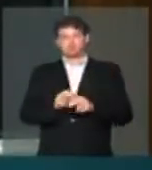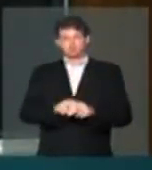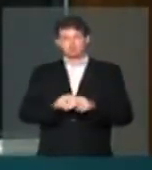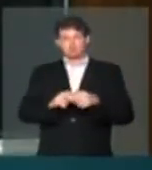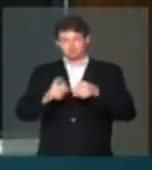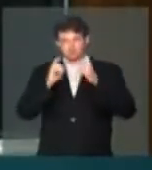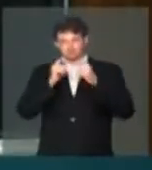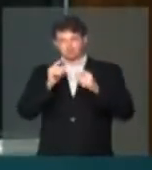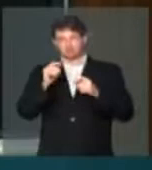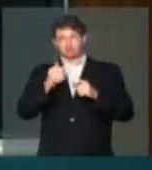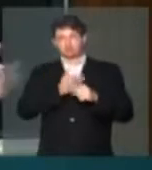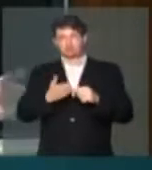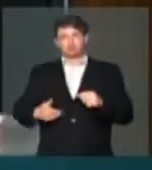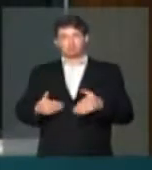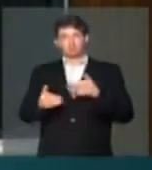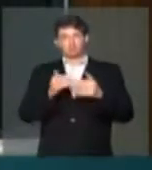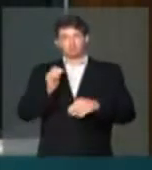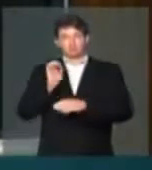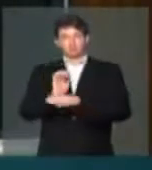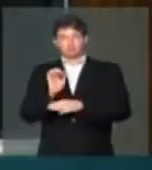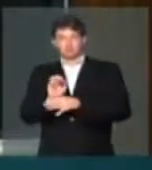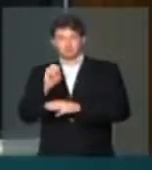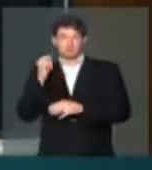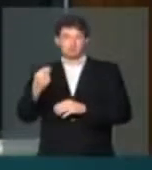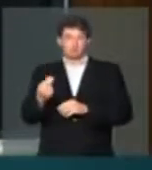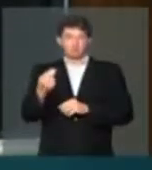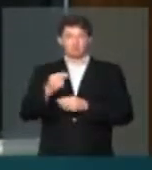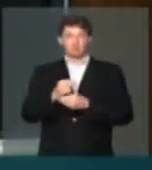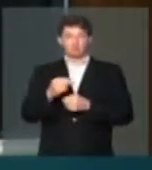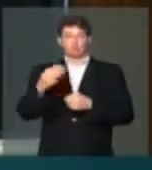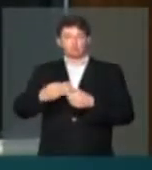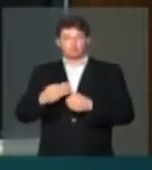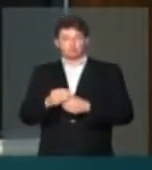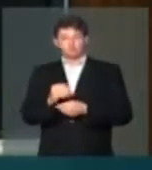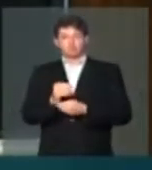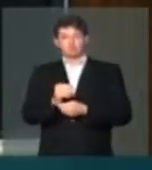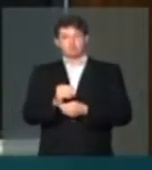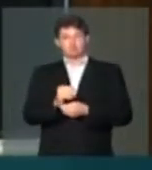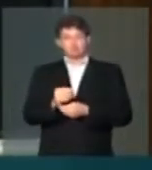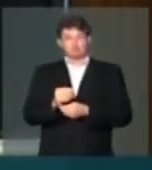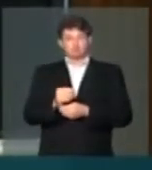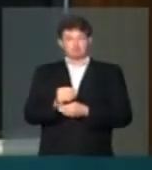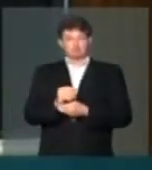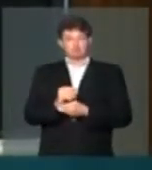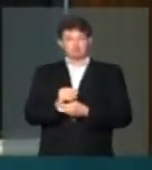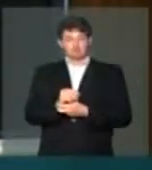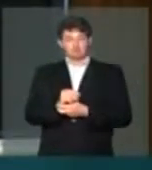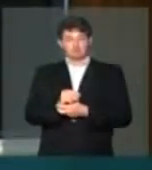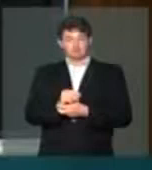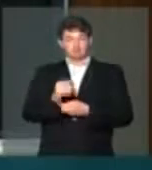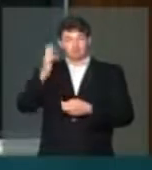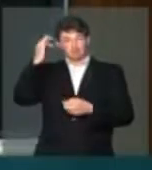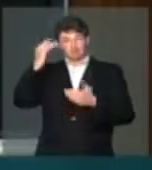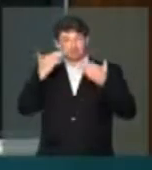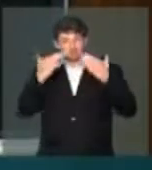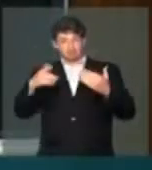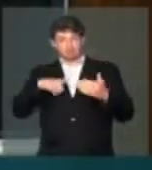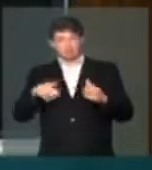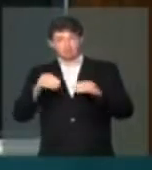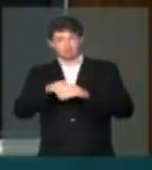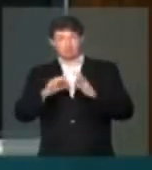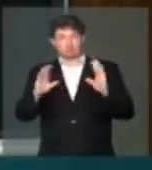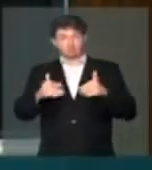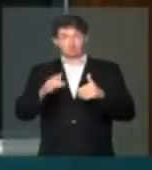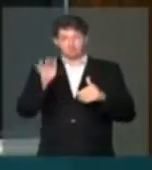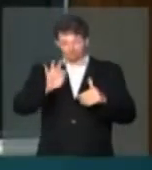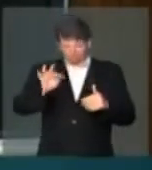gestão pública, seja na esfera estadual ou seja na esfera municipal. Amanhã estaremos apresentando na Comissão do